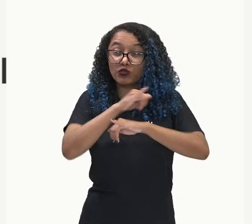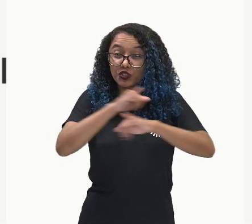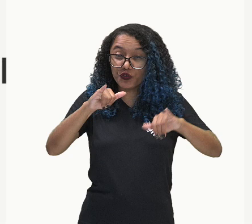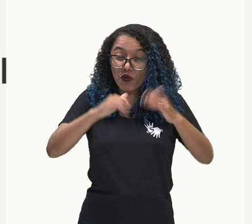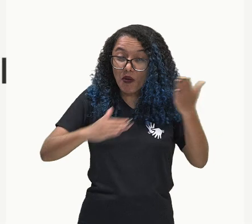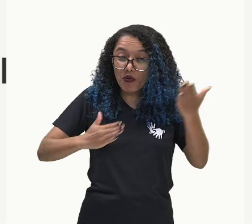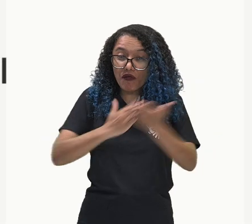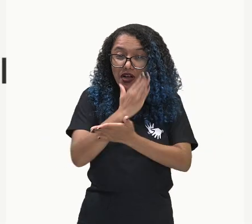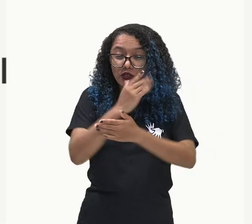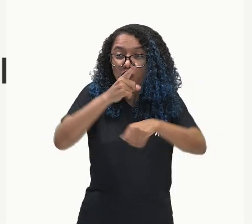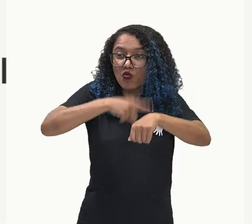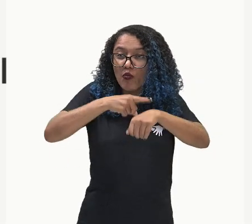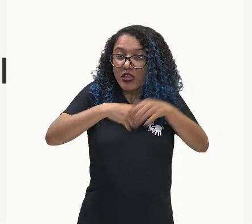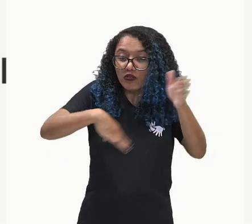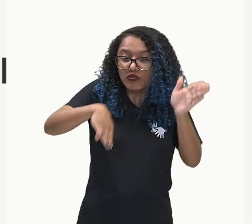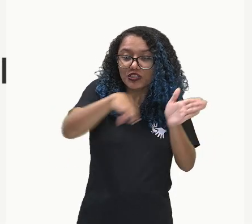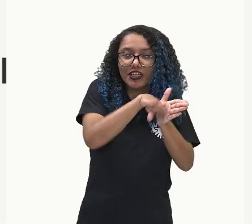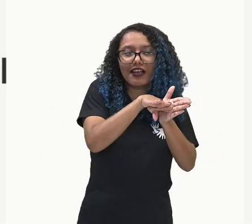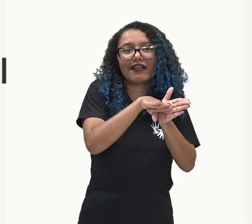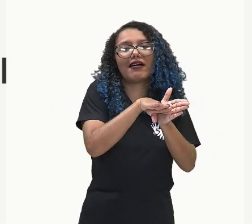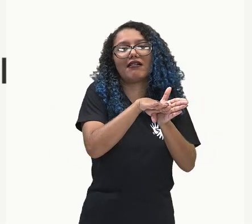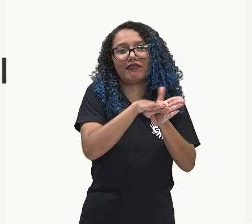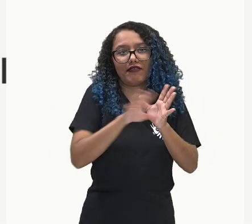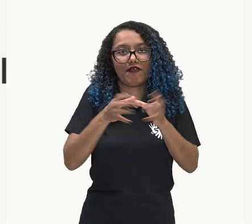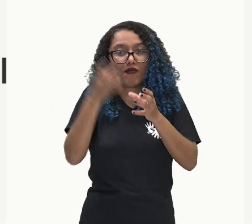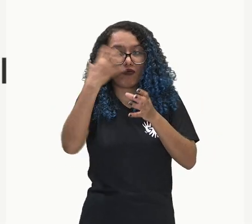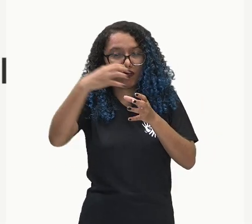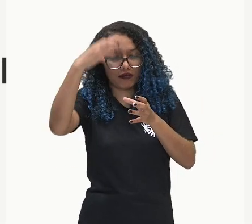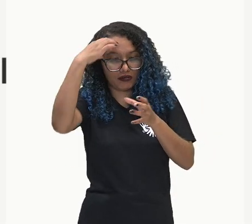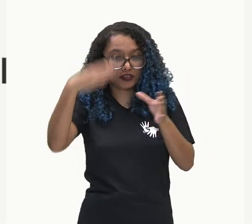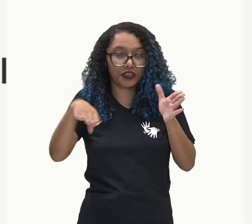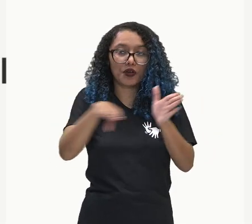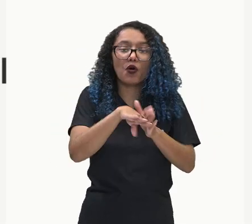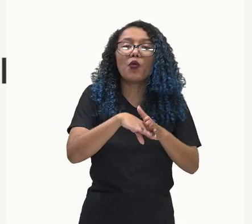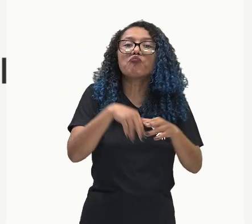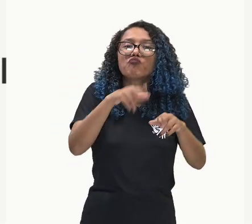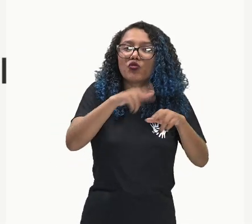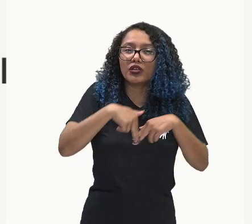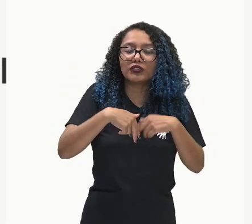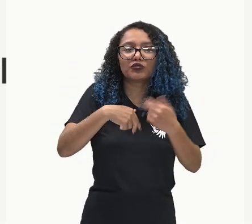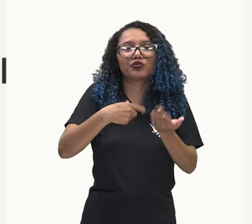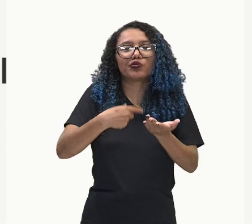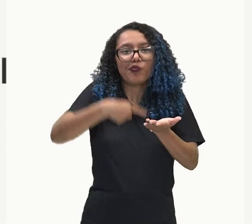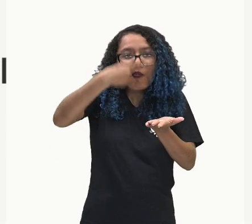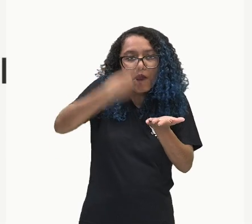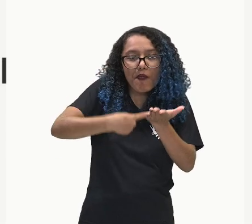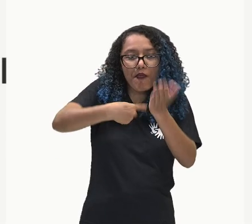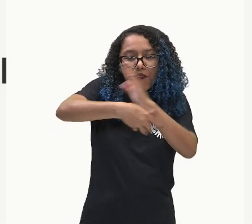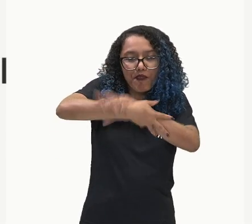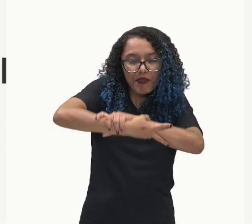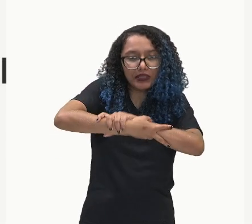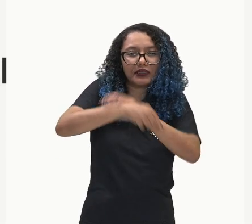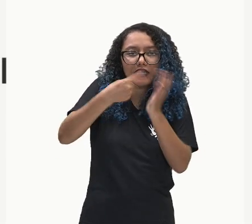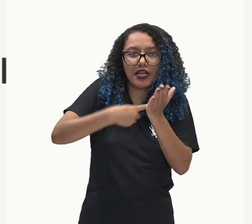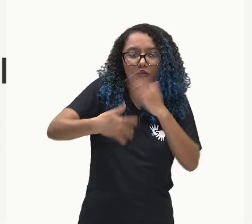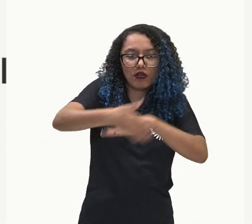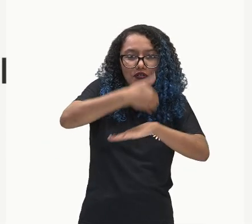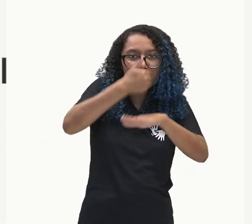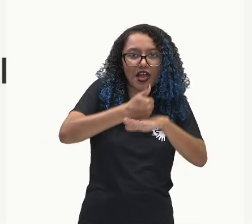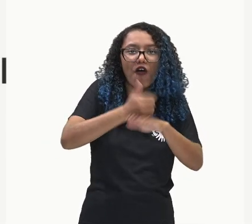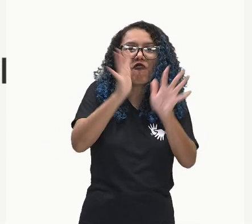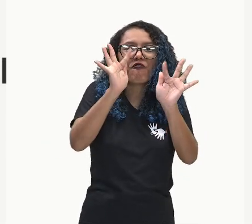Brasil. E isso, gente, acabou com o pacto colonial, tá, gente? O que era o pacto colonial, gente?